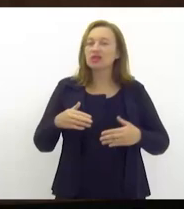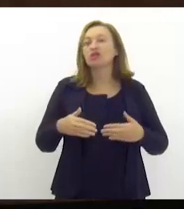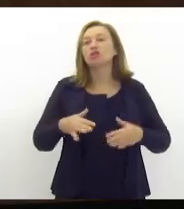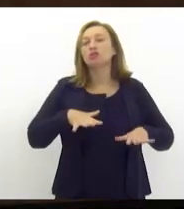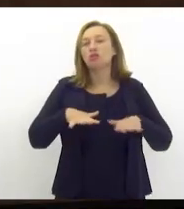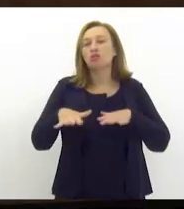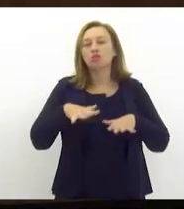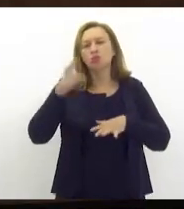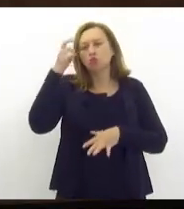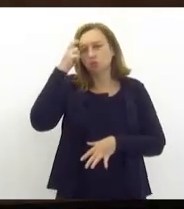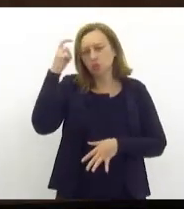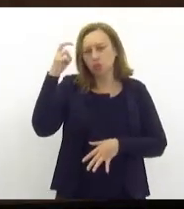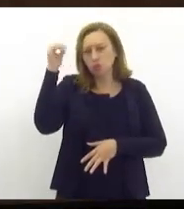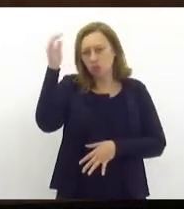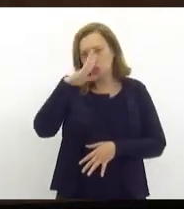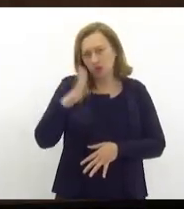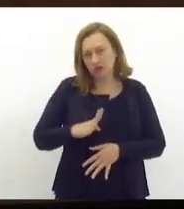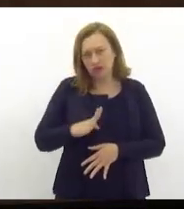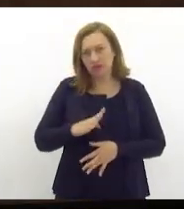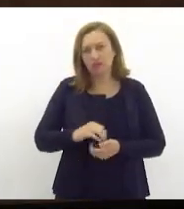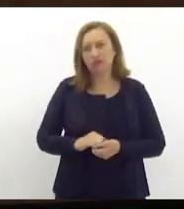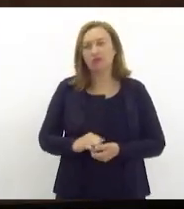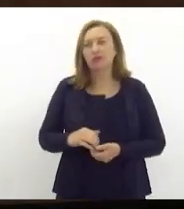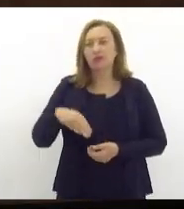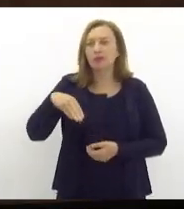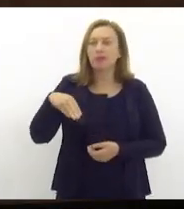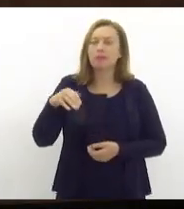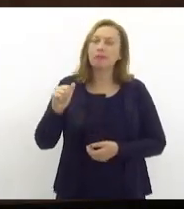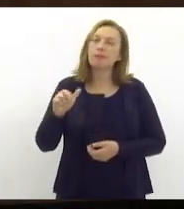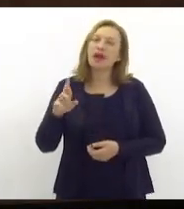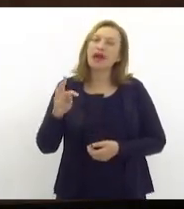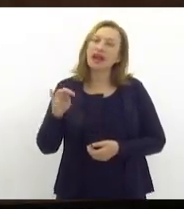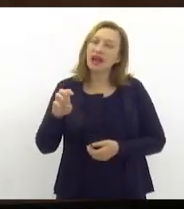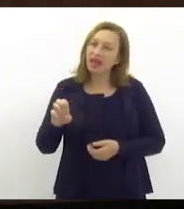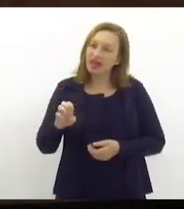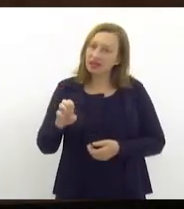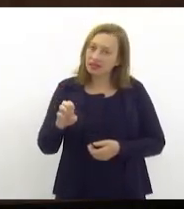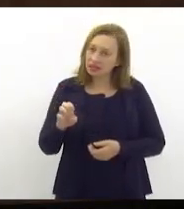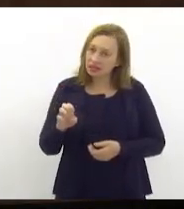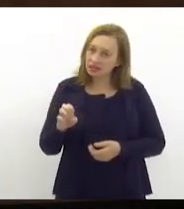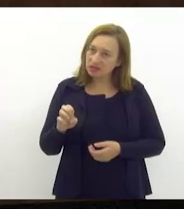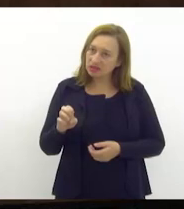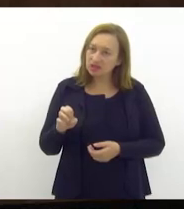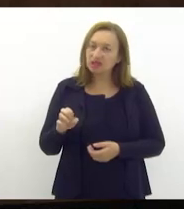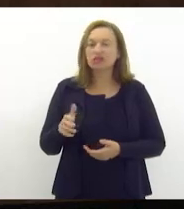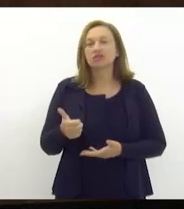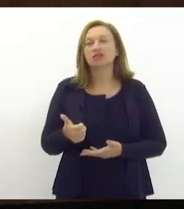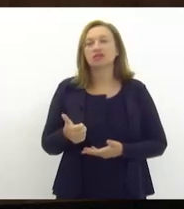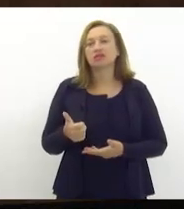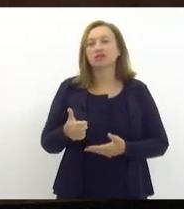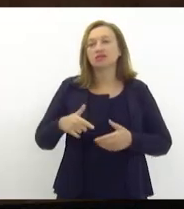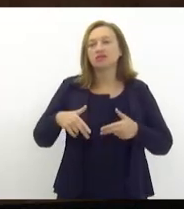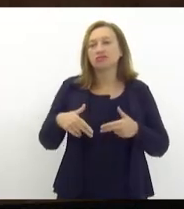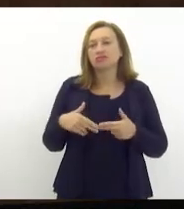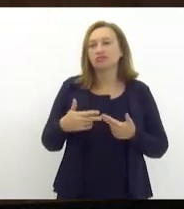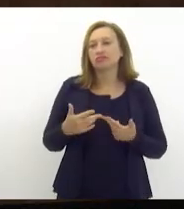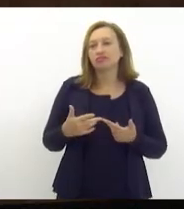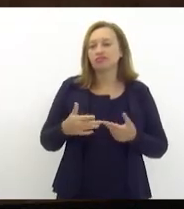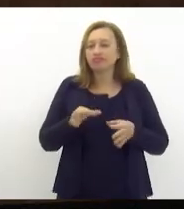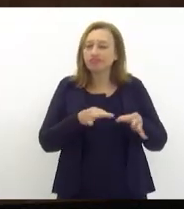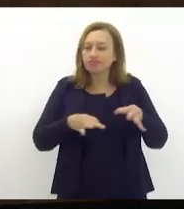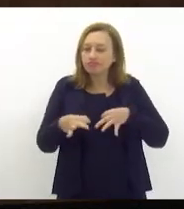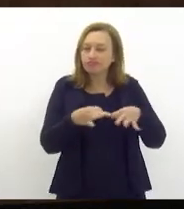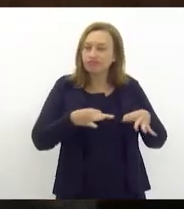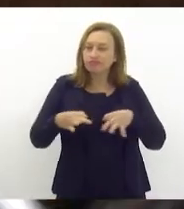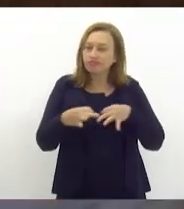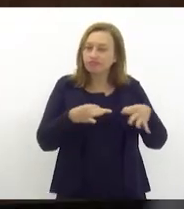movimento cultural brasileiro. Margarete, que é notadamente uma das mais ativas organizadoras